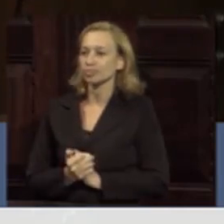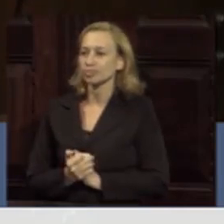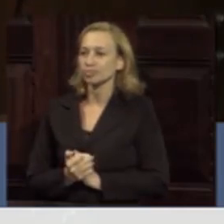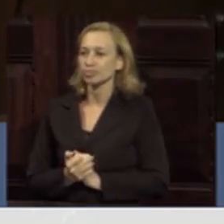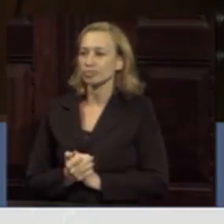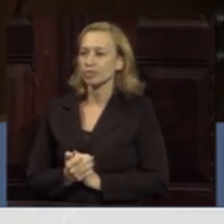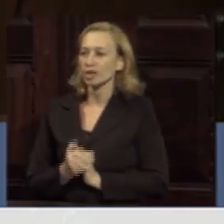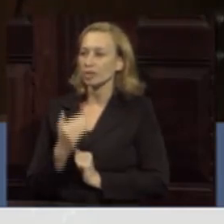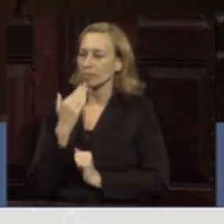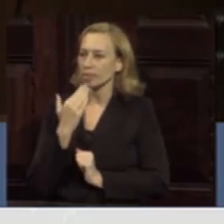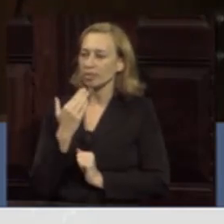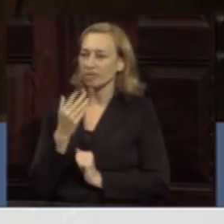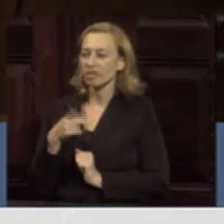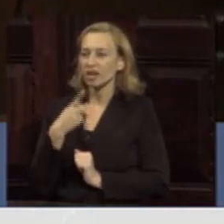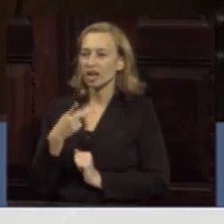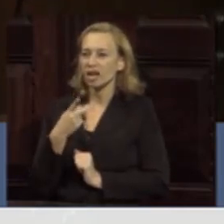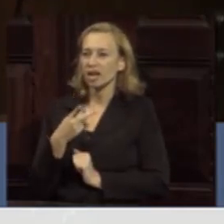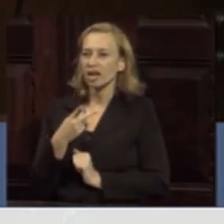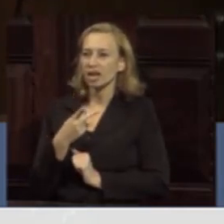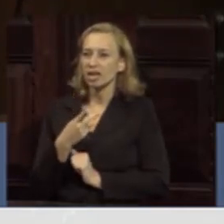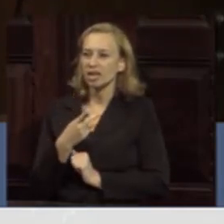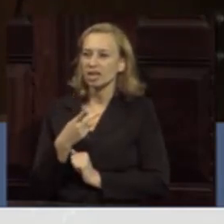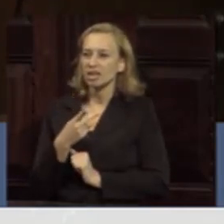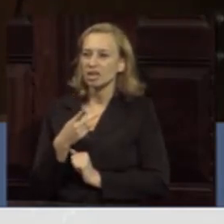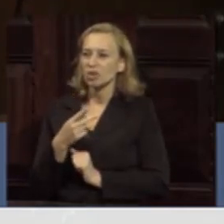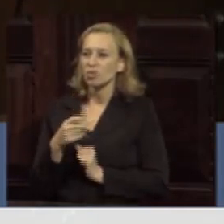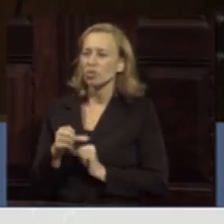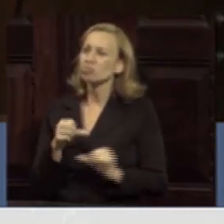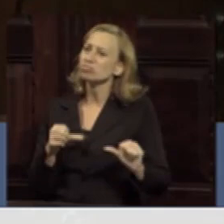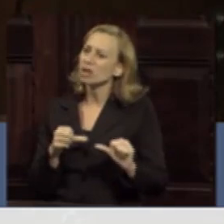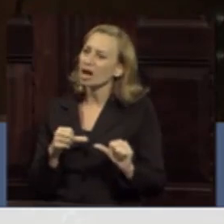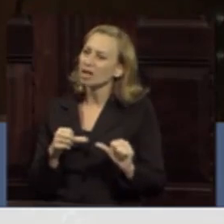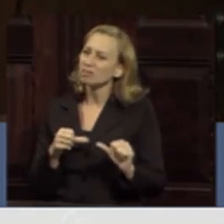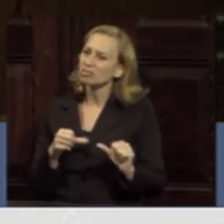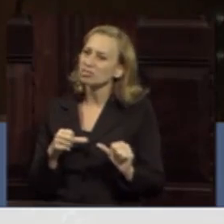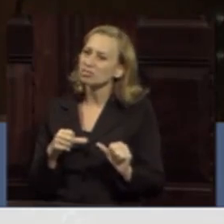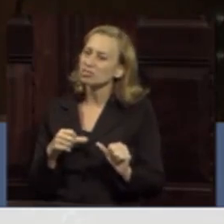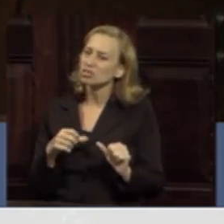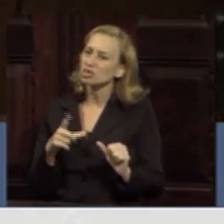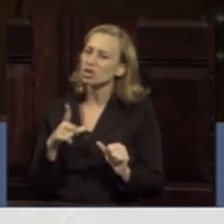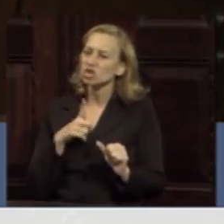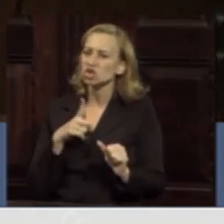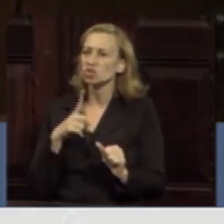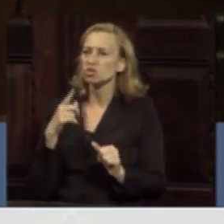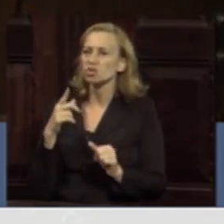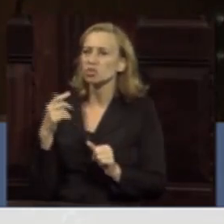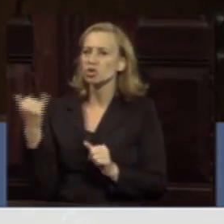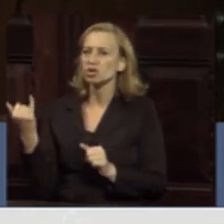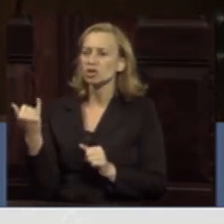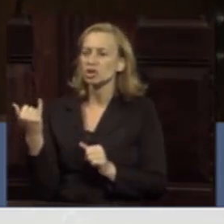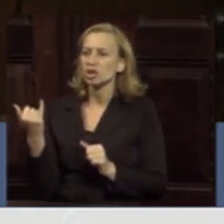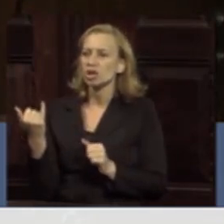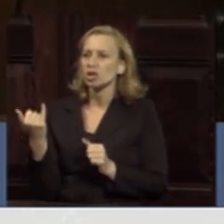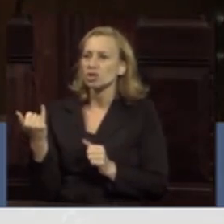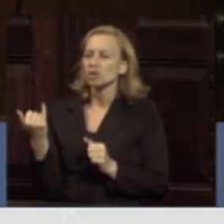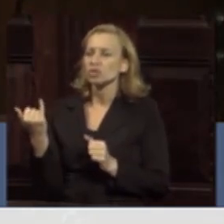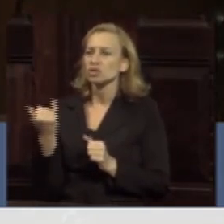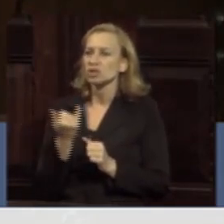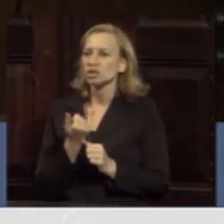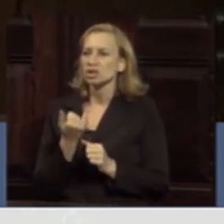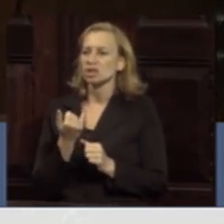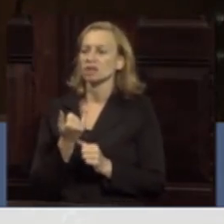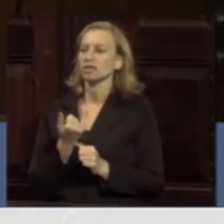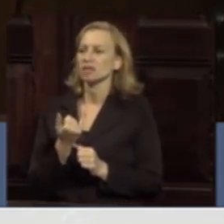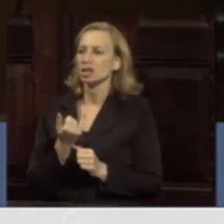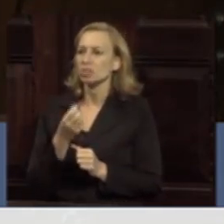para falar, exatamente para falar o contrário. Eu tive uma notícia muito boa do governador Pezão e do secretário